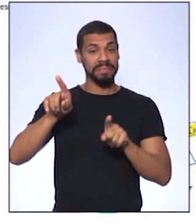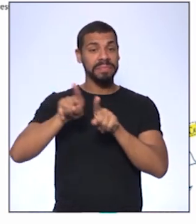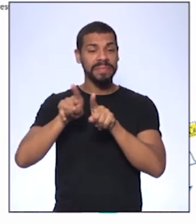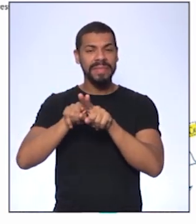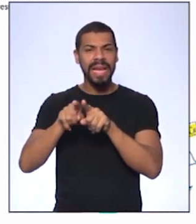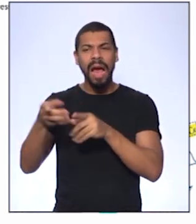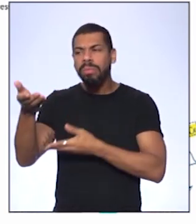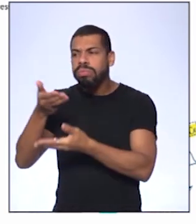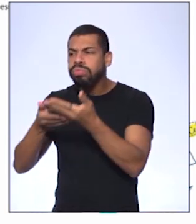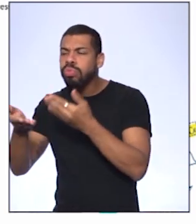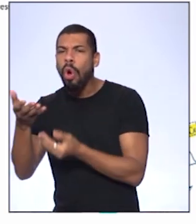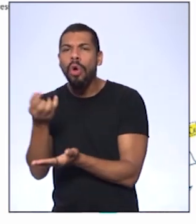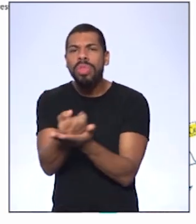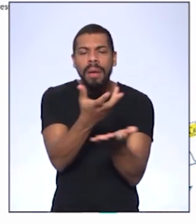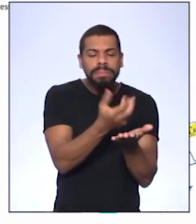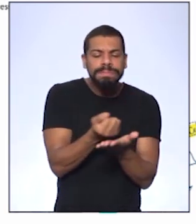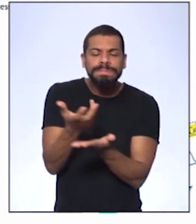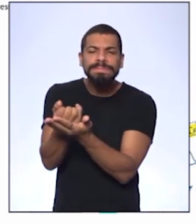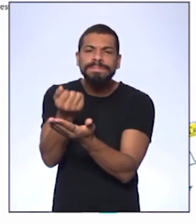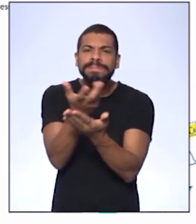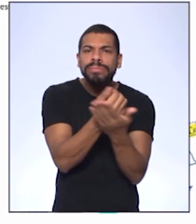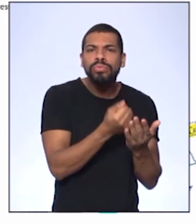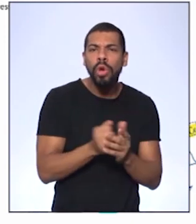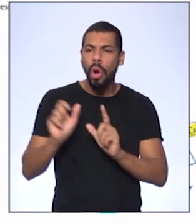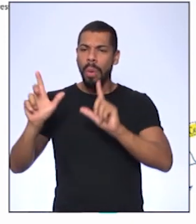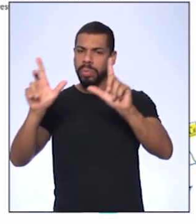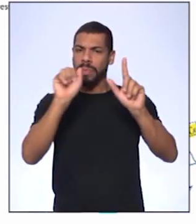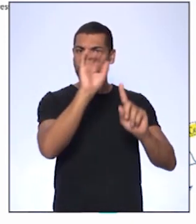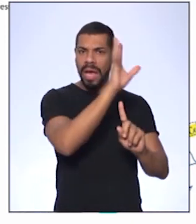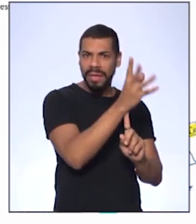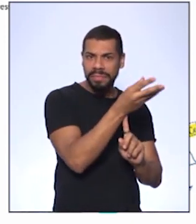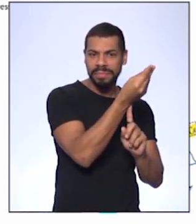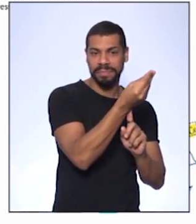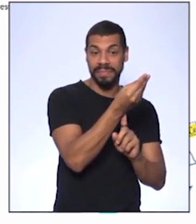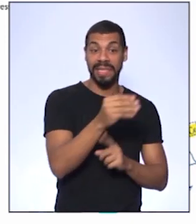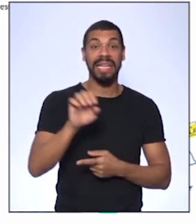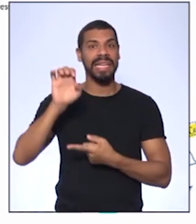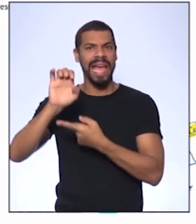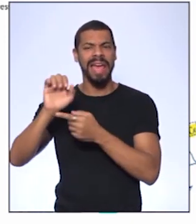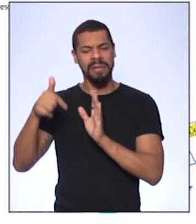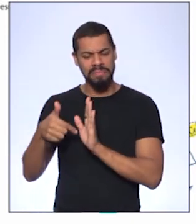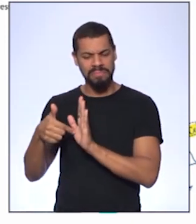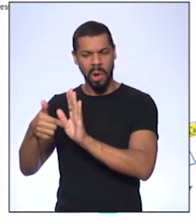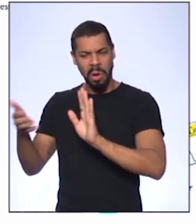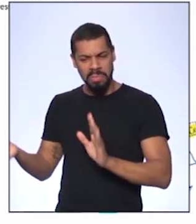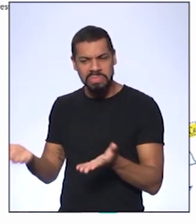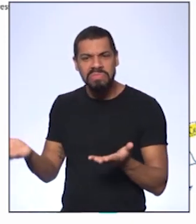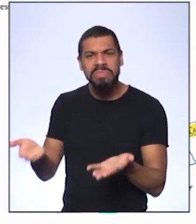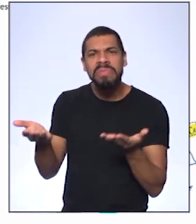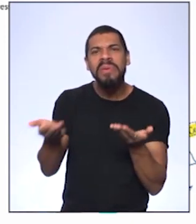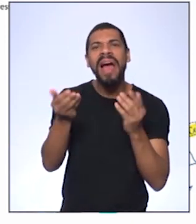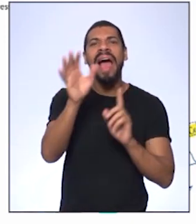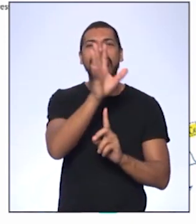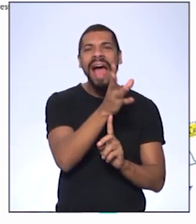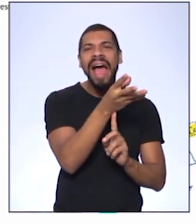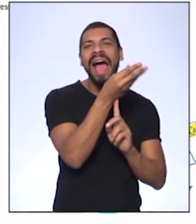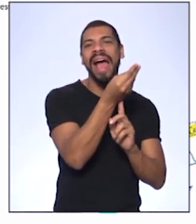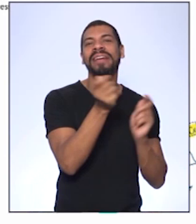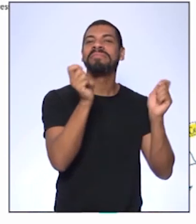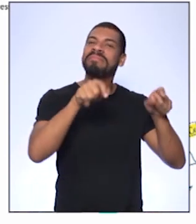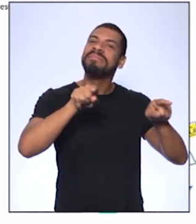orientando-o a fazer um download das obras de arte. Em E, enaltecer a arte, buscando popularizá-la por meio